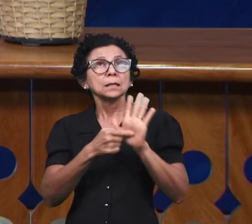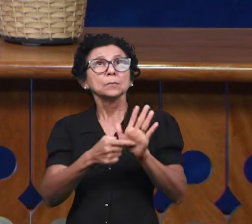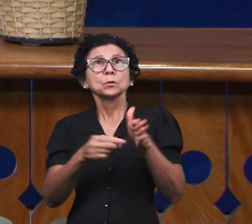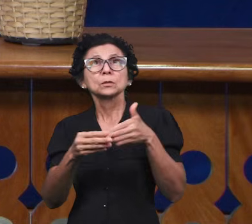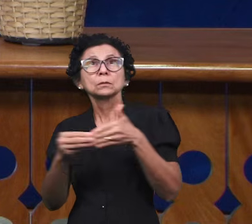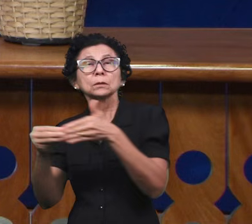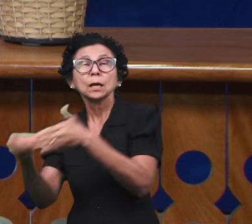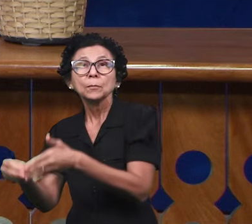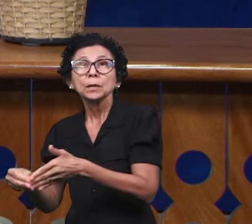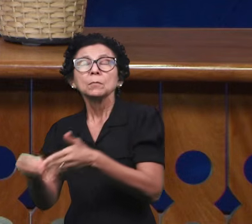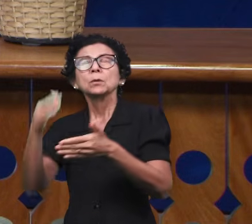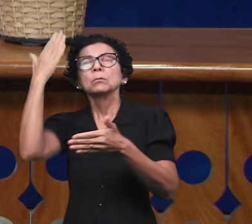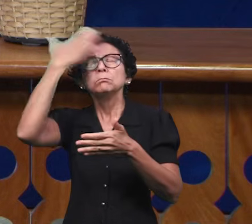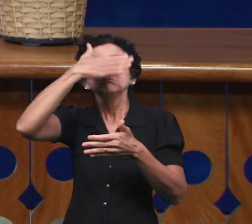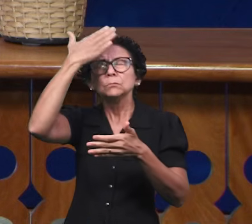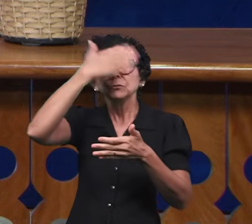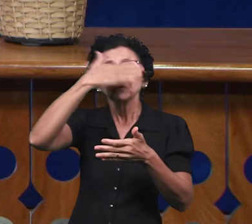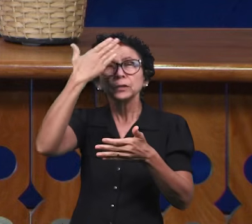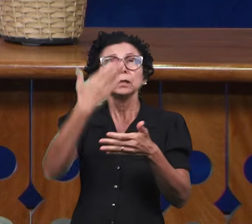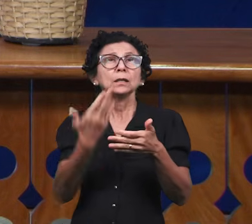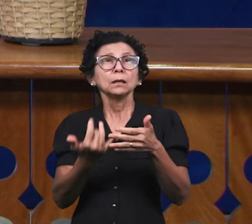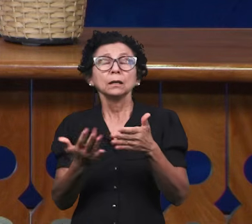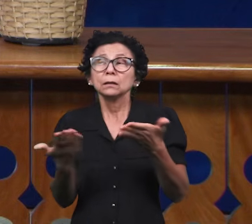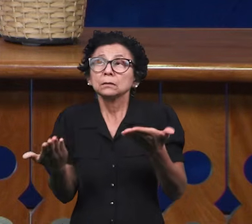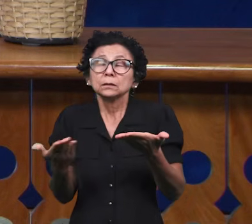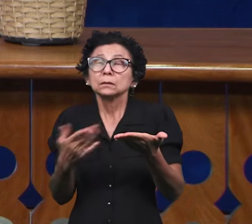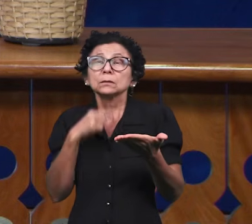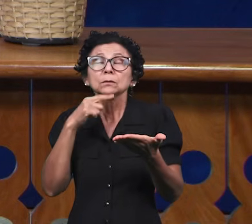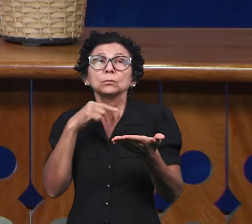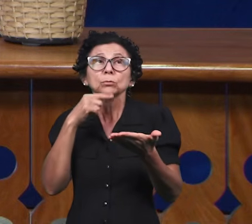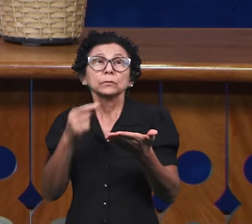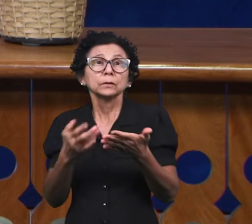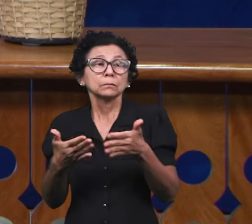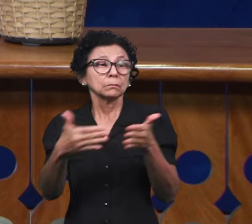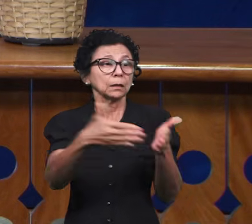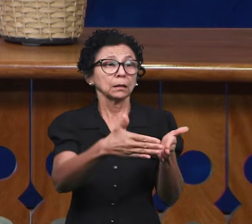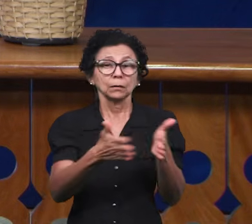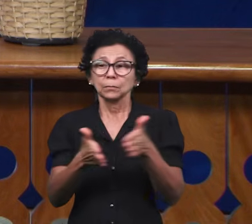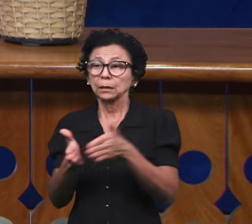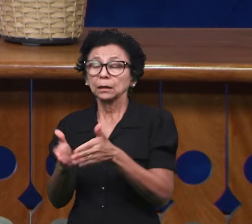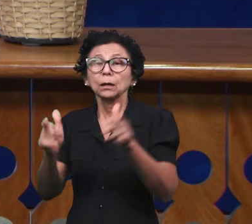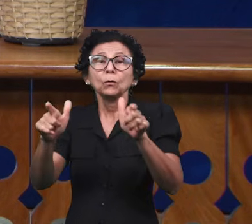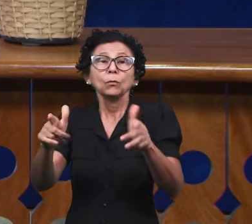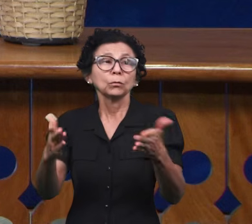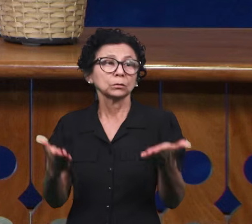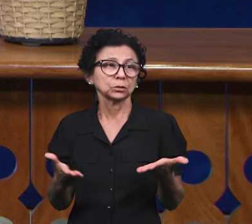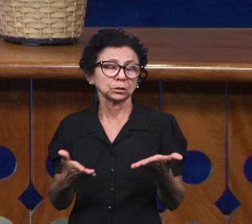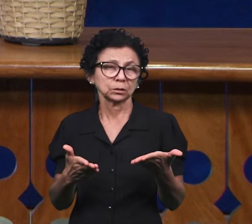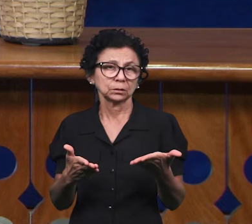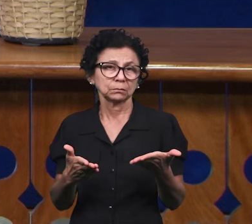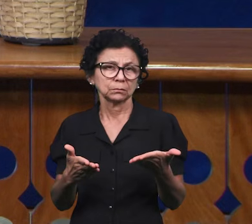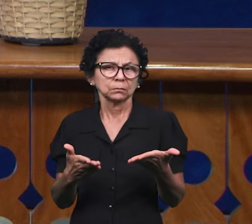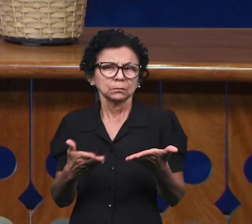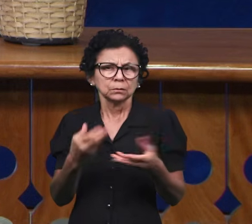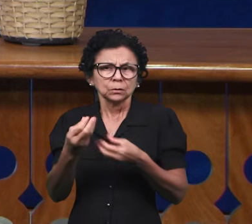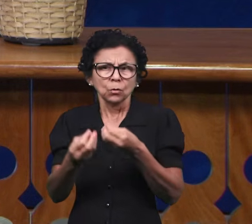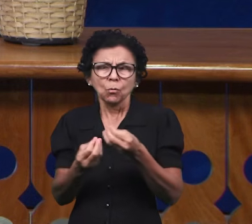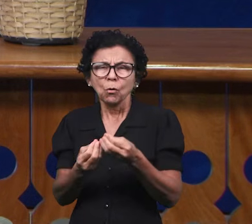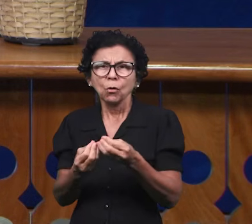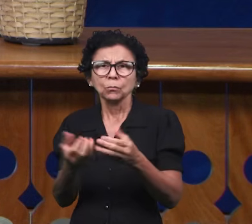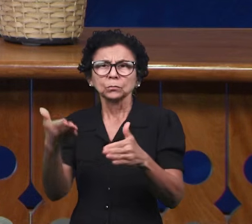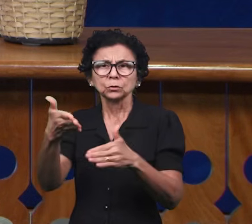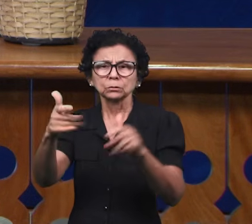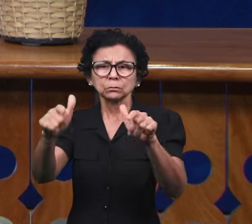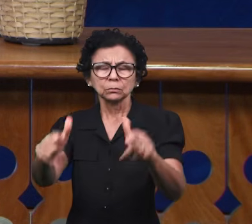sem direção. E naquele momento ali não havia mais esperança de se salvarem. E talvez tenha sido essa